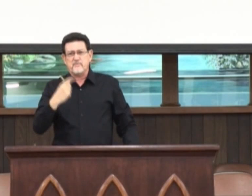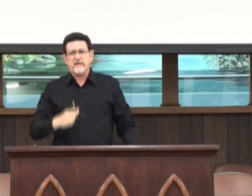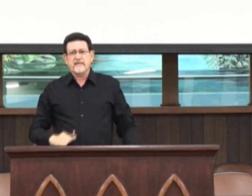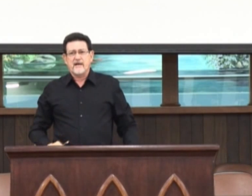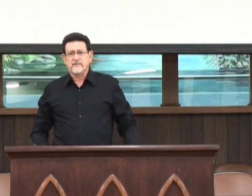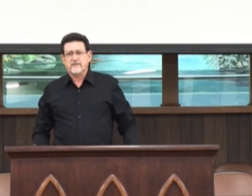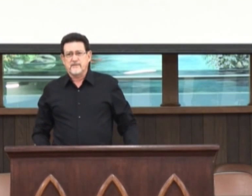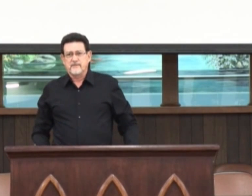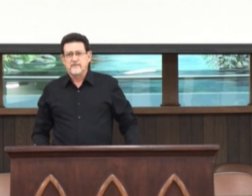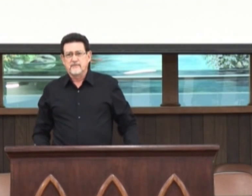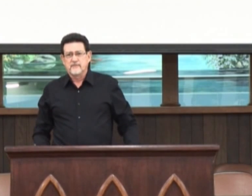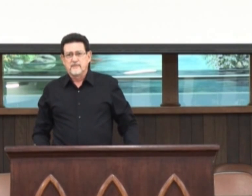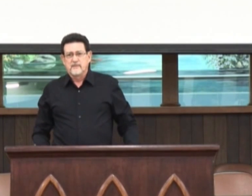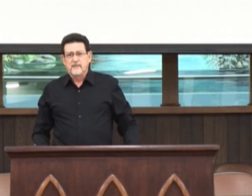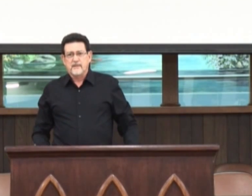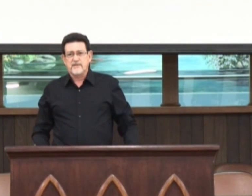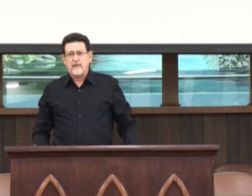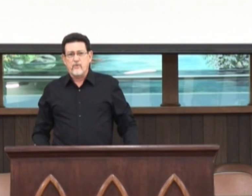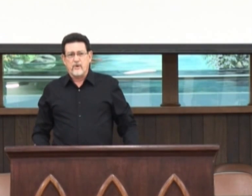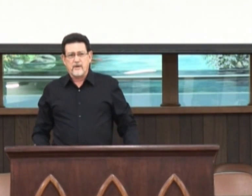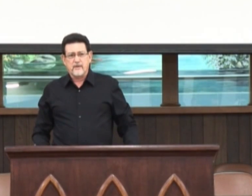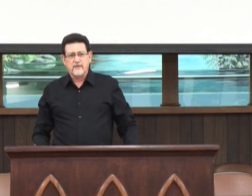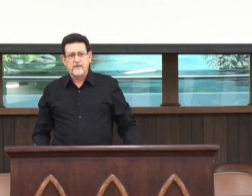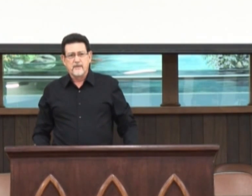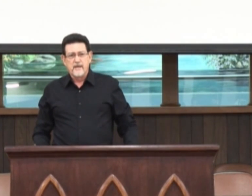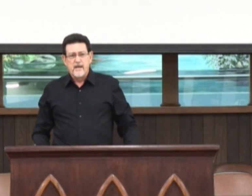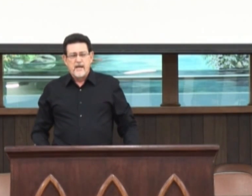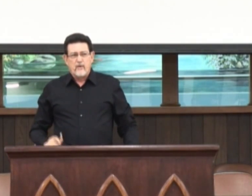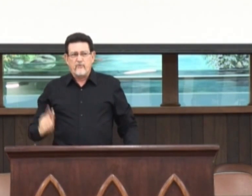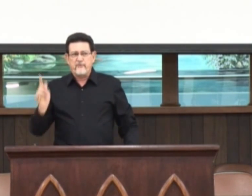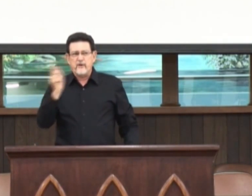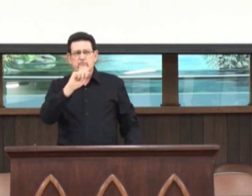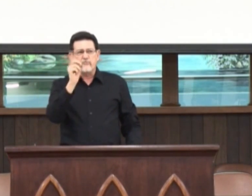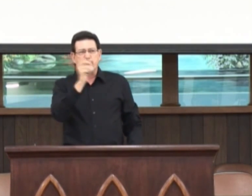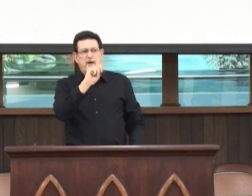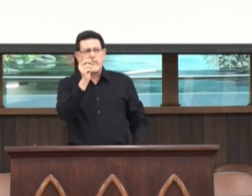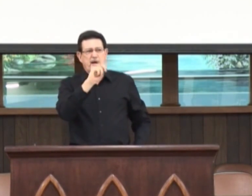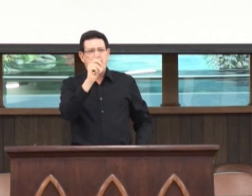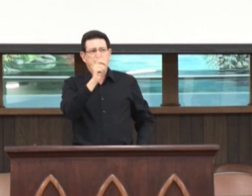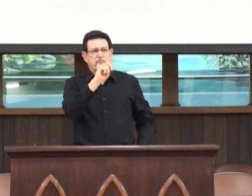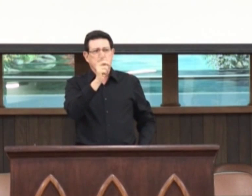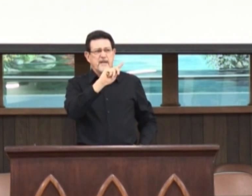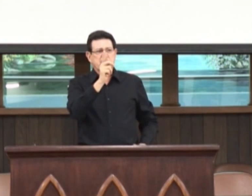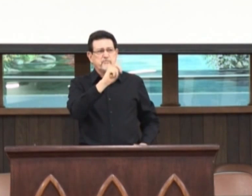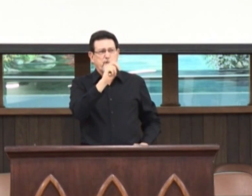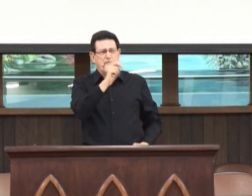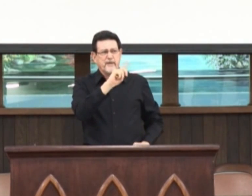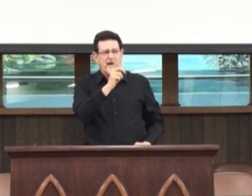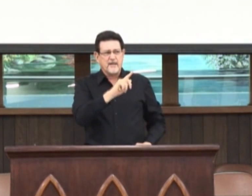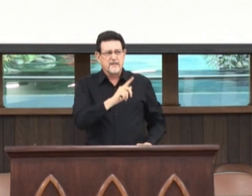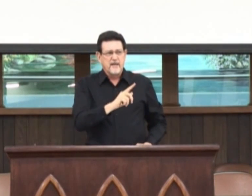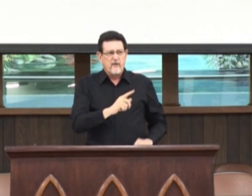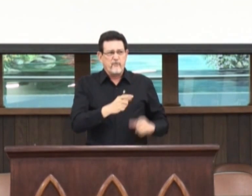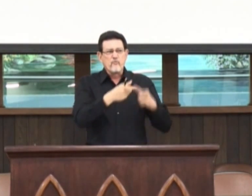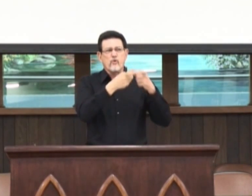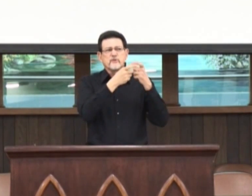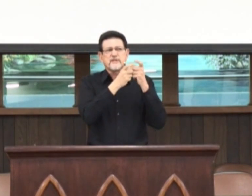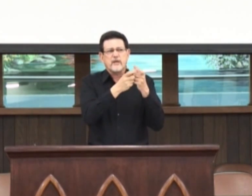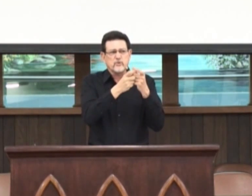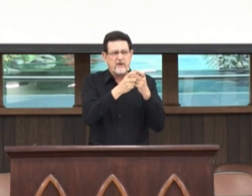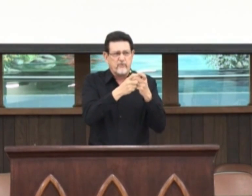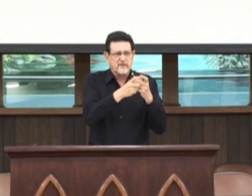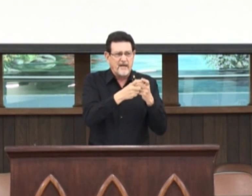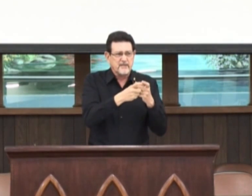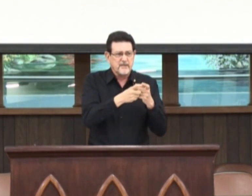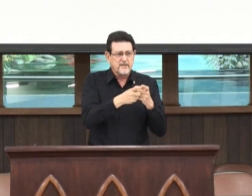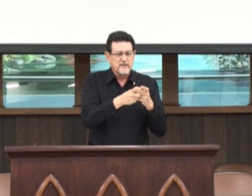Deus de sensibilidade e de amor. O Filho não veio para cá por vontade própria, foi um